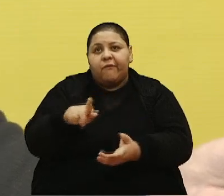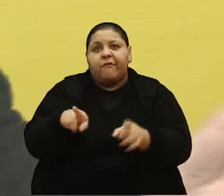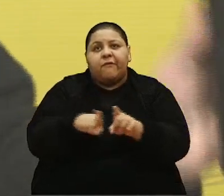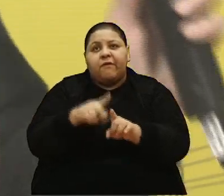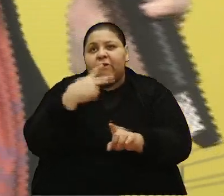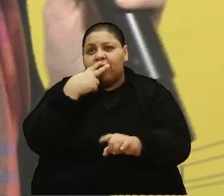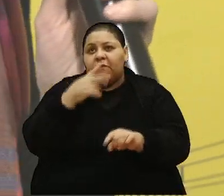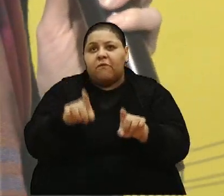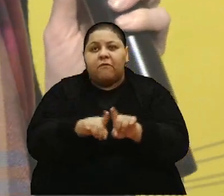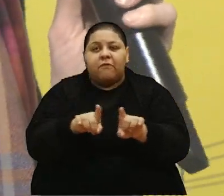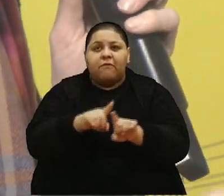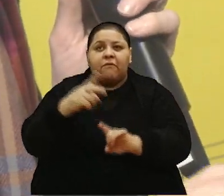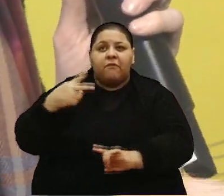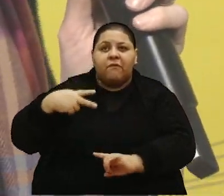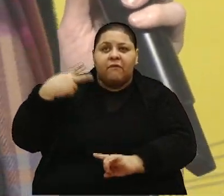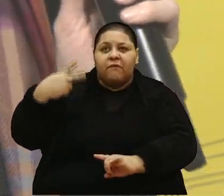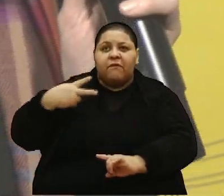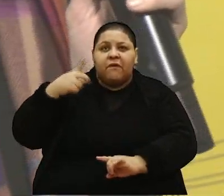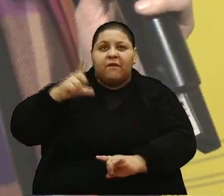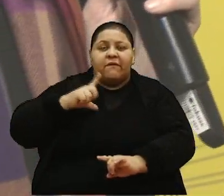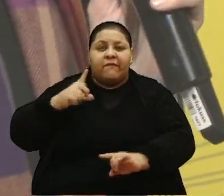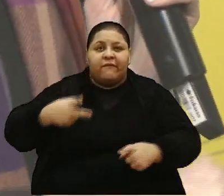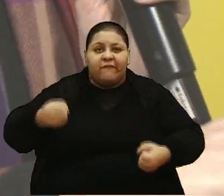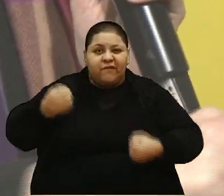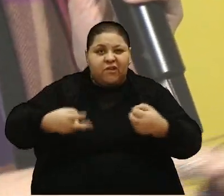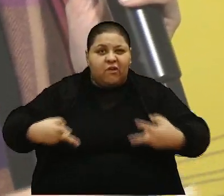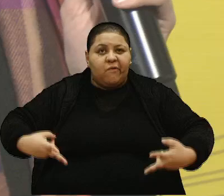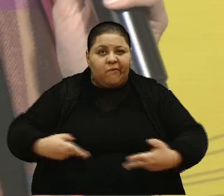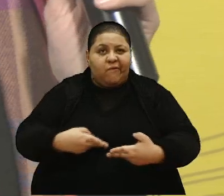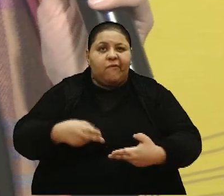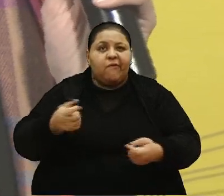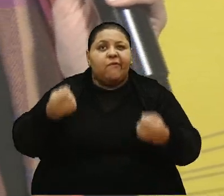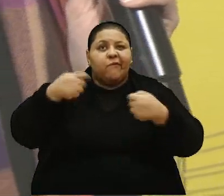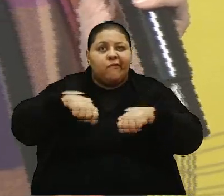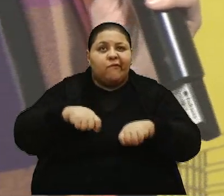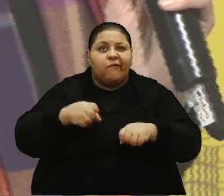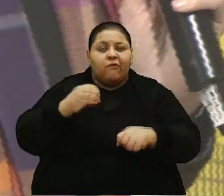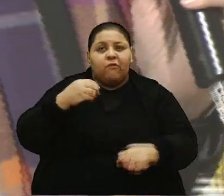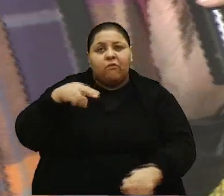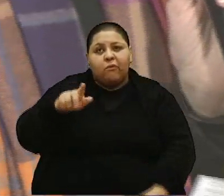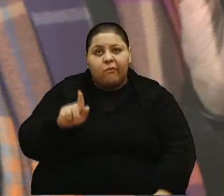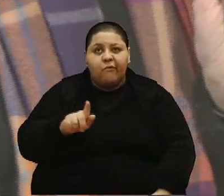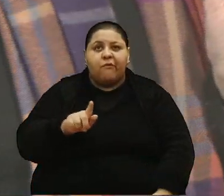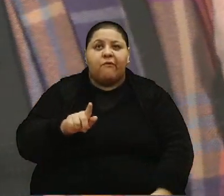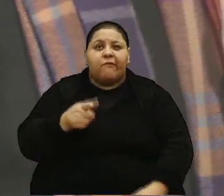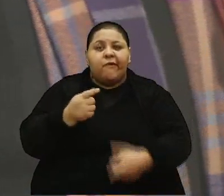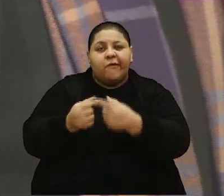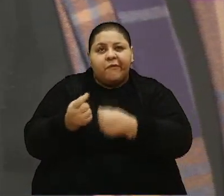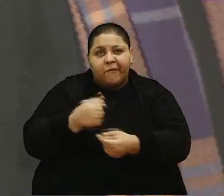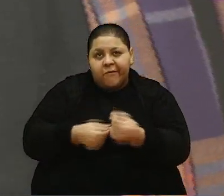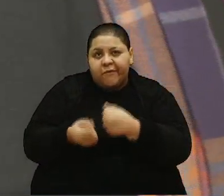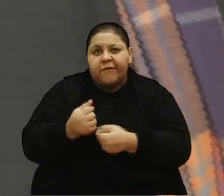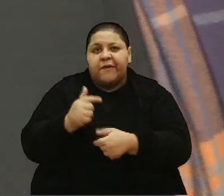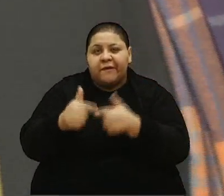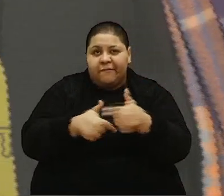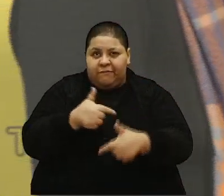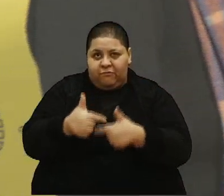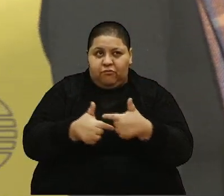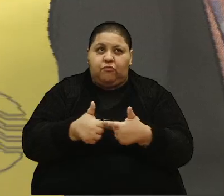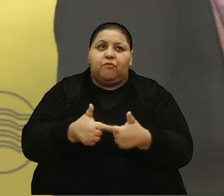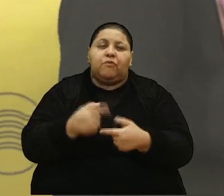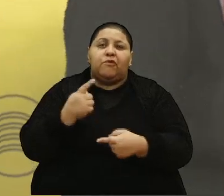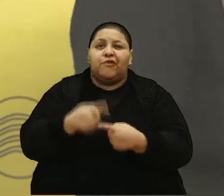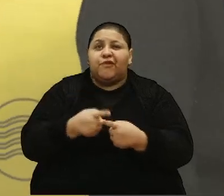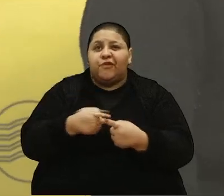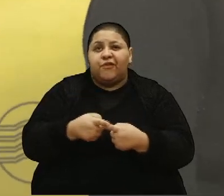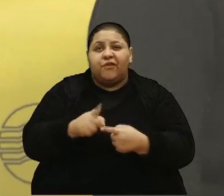forma. Vereadora, a gente tinha o Castramóvel ali com uma possibilidade das ONGs a administrarem esse serviço justamente